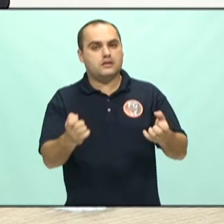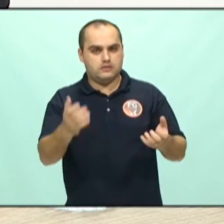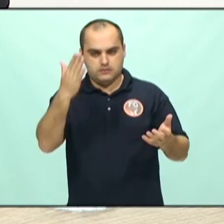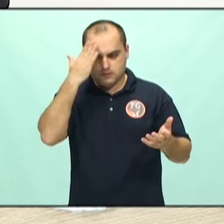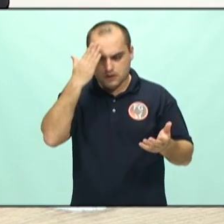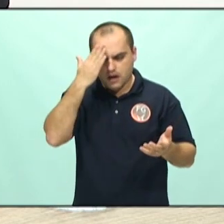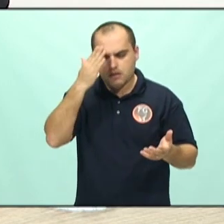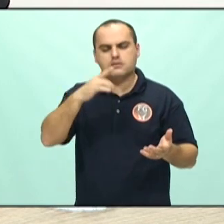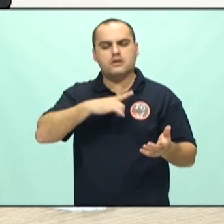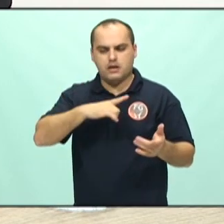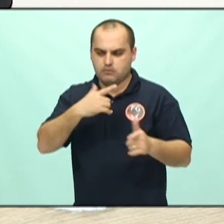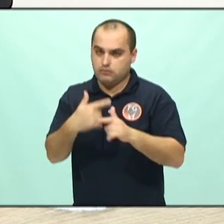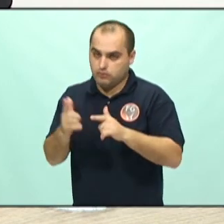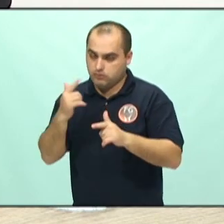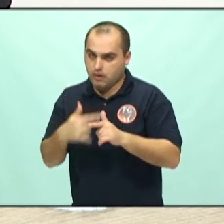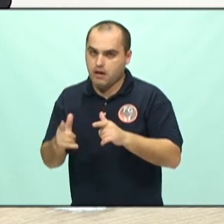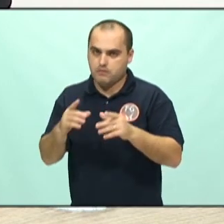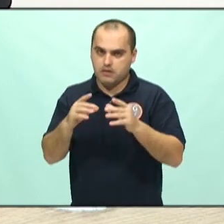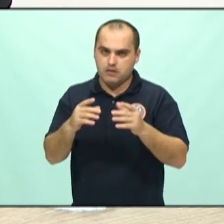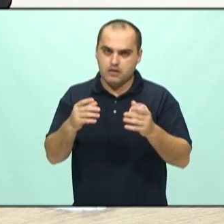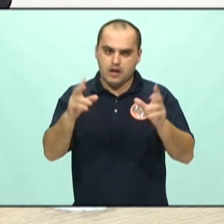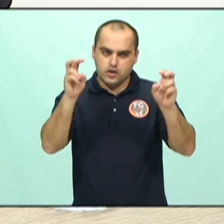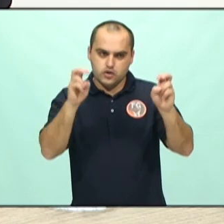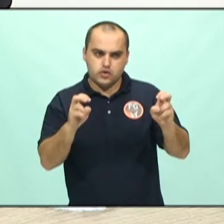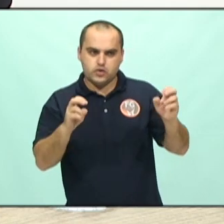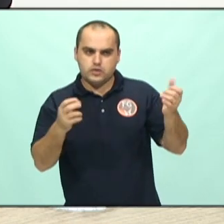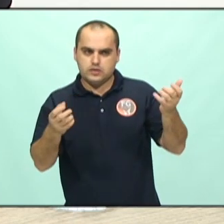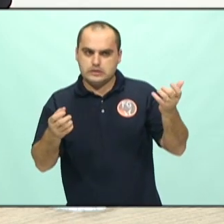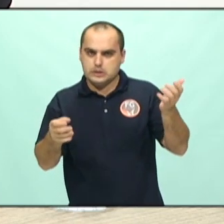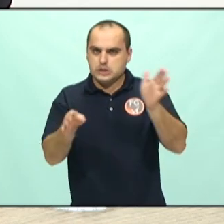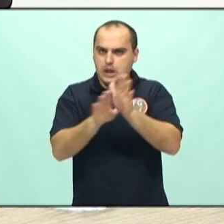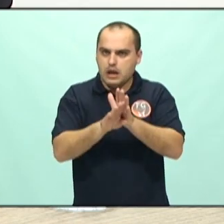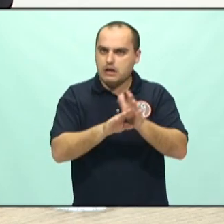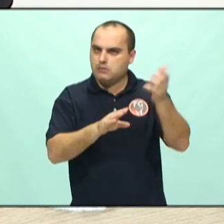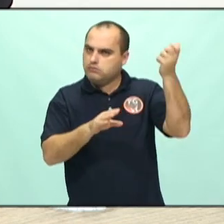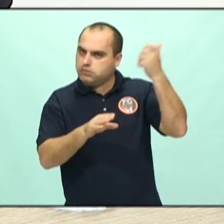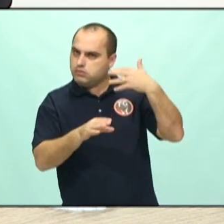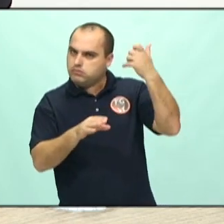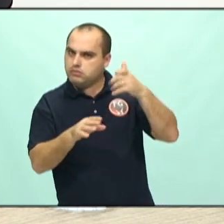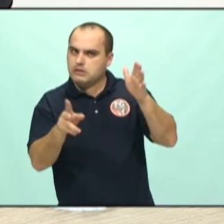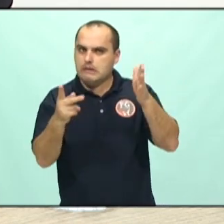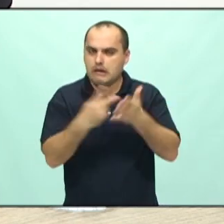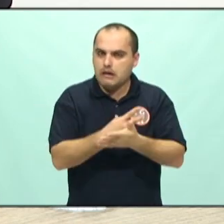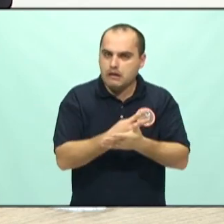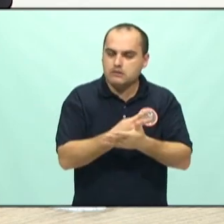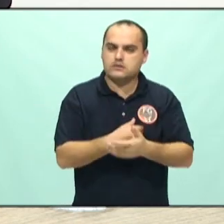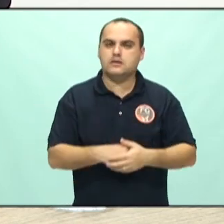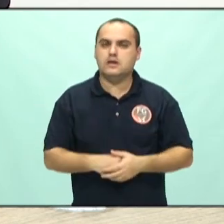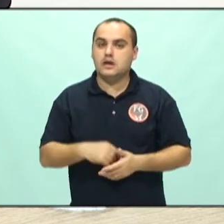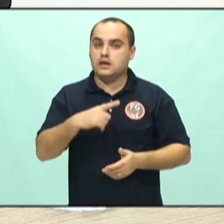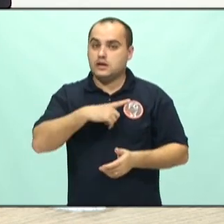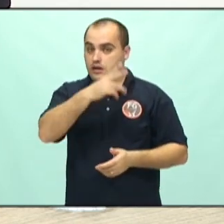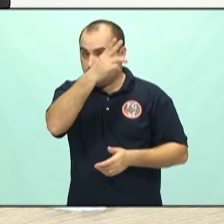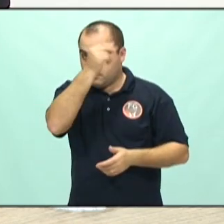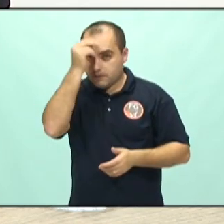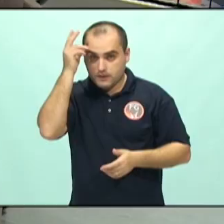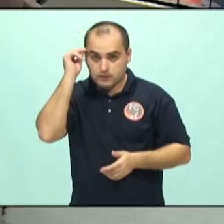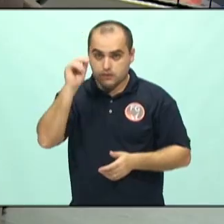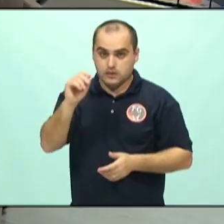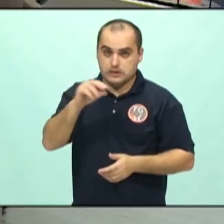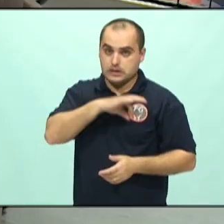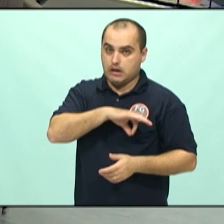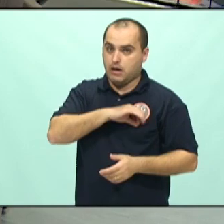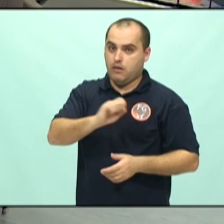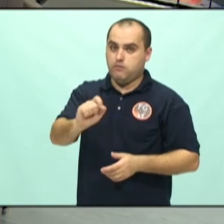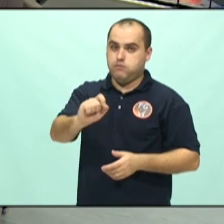uma administração pública, né? Salários que tem prefeituras que têm disparidades grandes